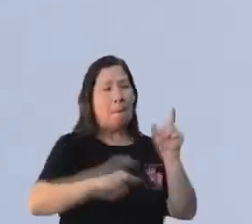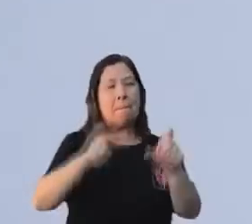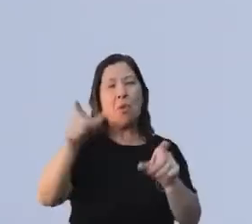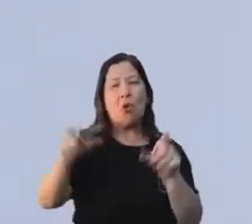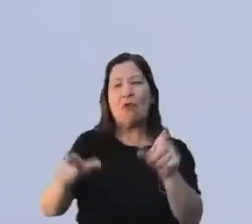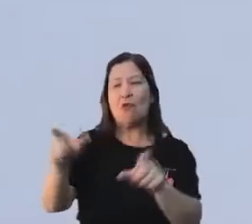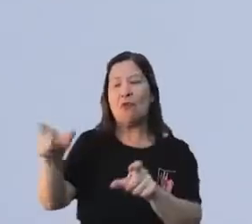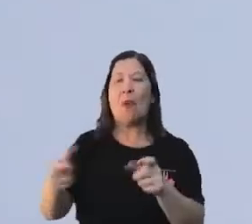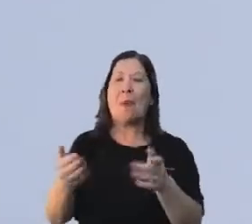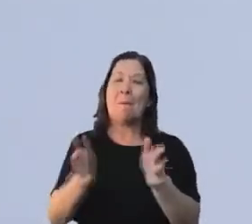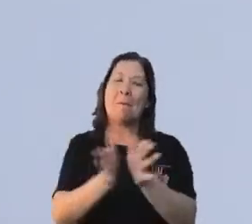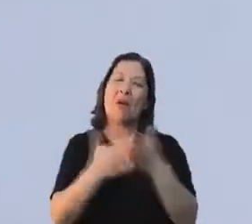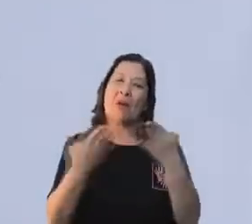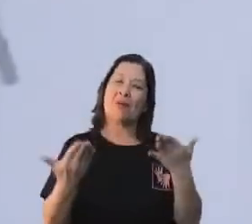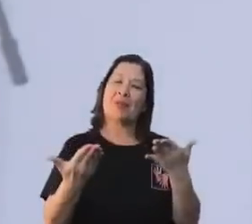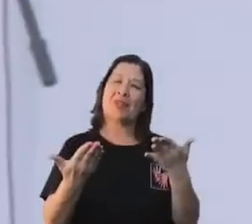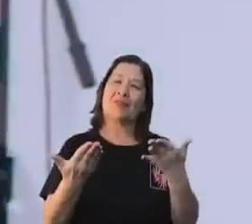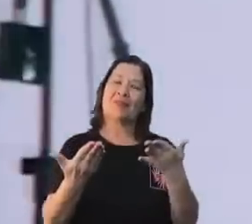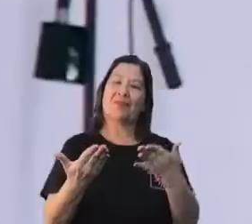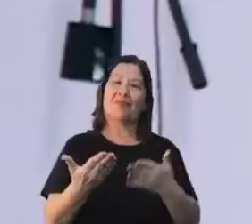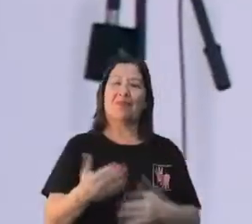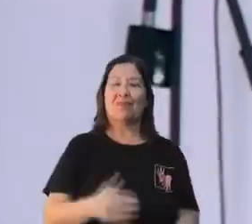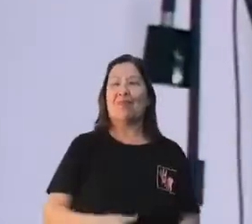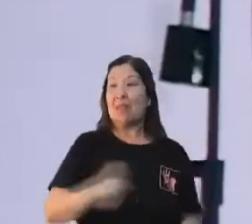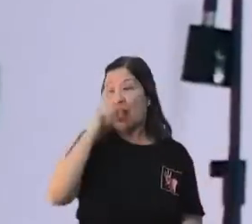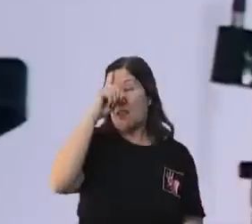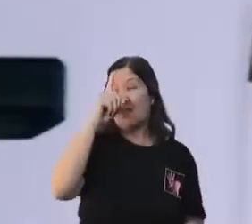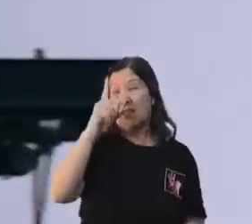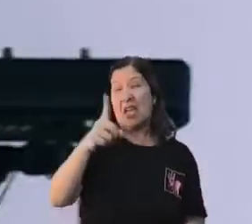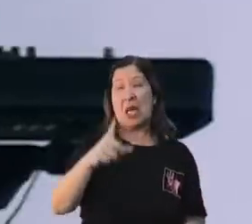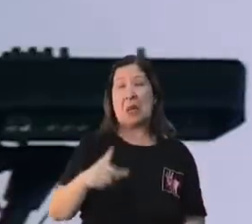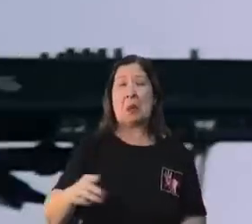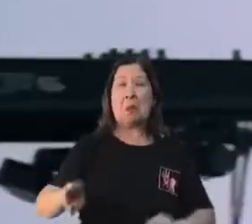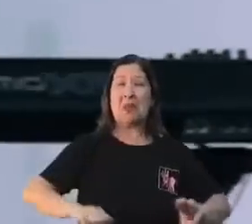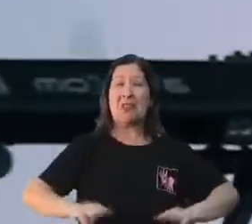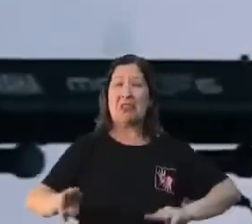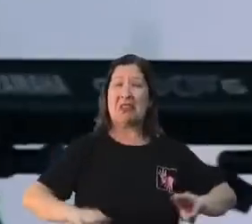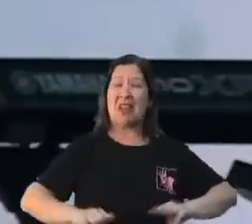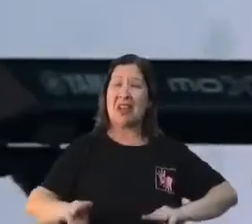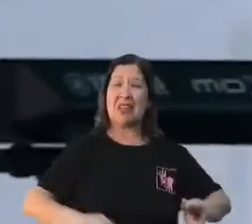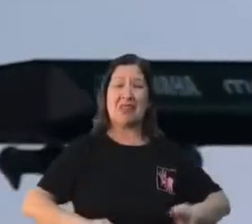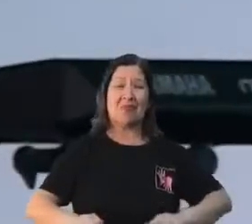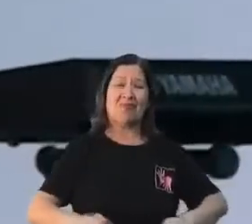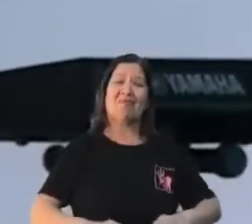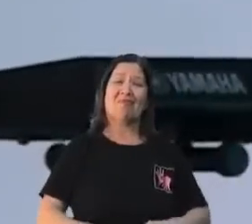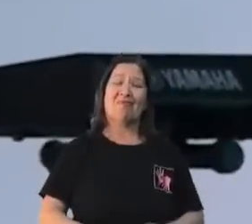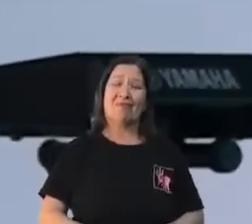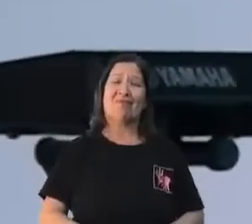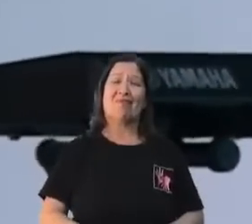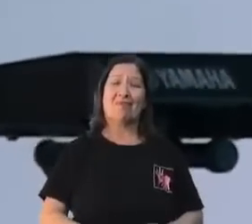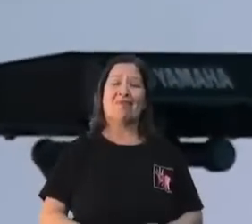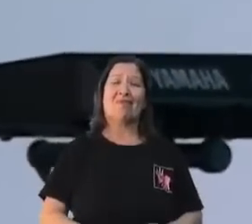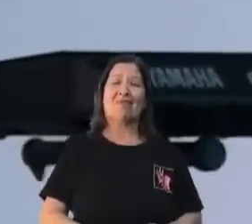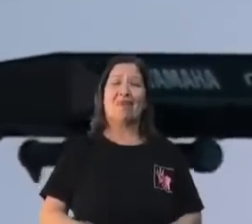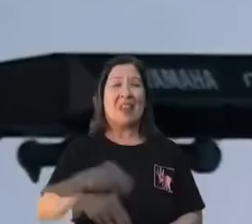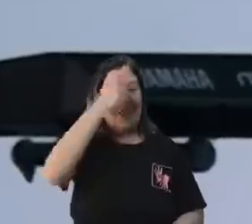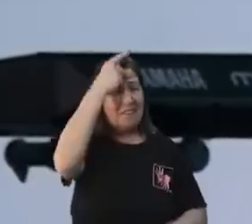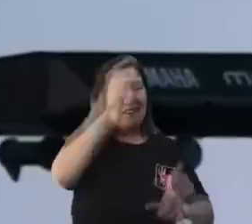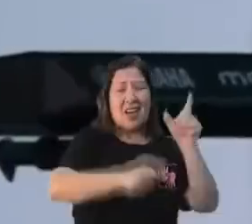mandaram mais missionários em poucos anos do que toda a igreja da Alemanha o fizera em mais de 100